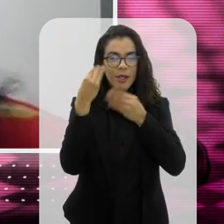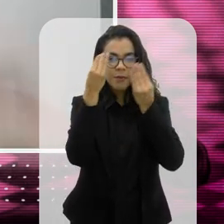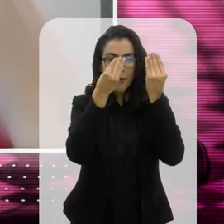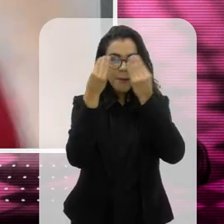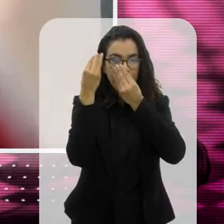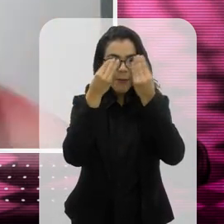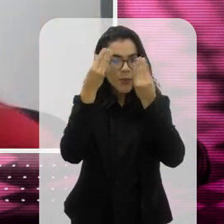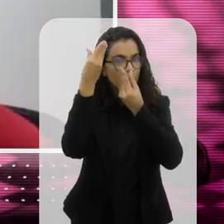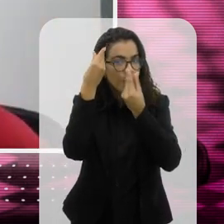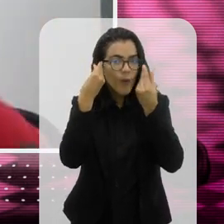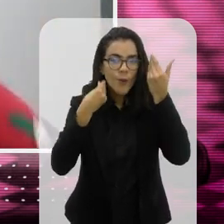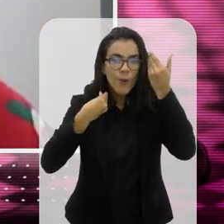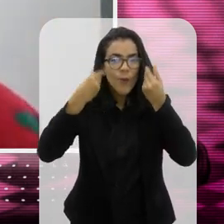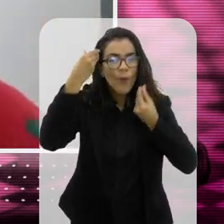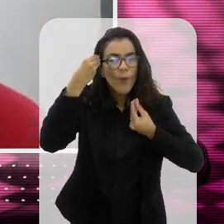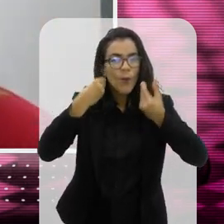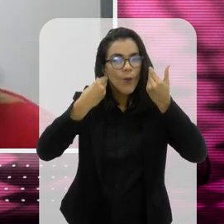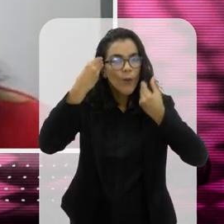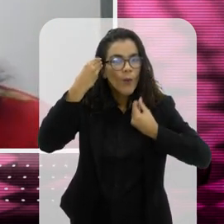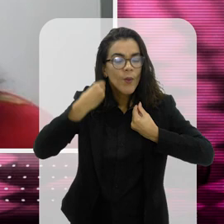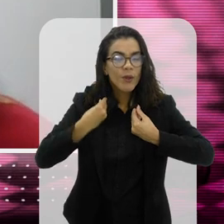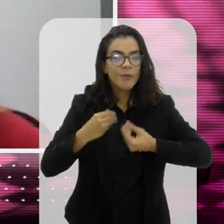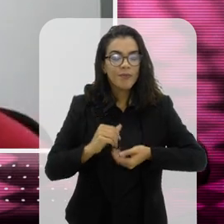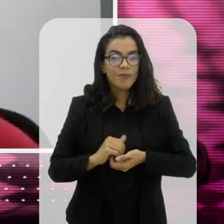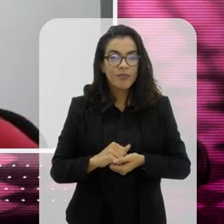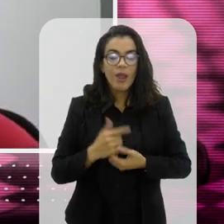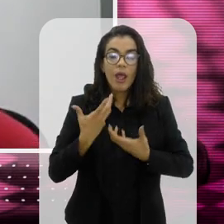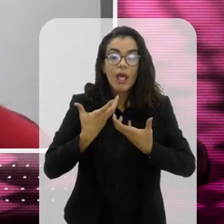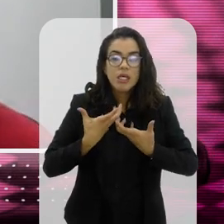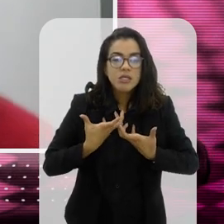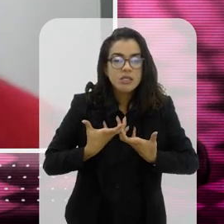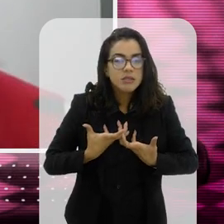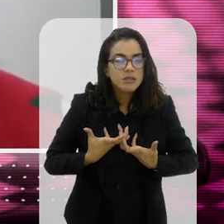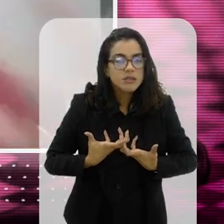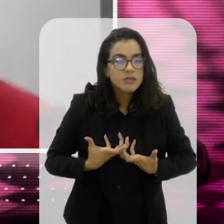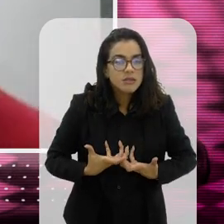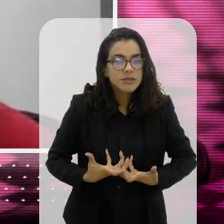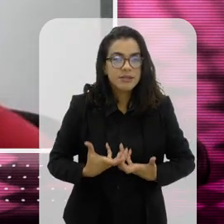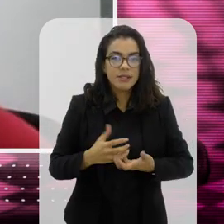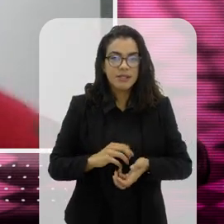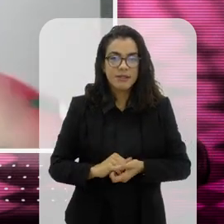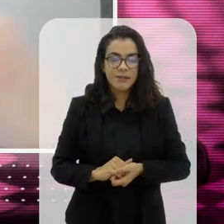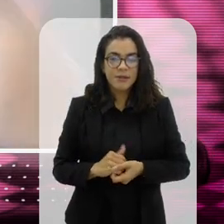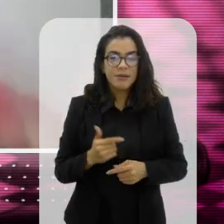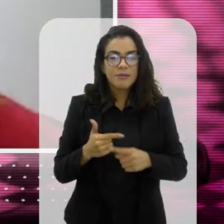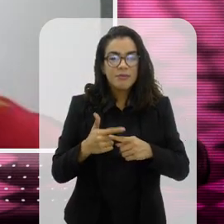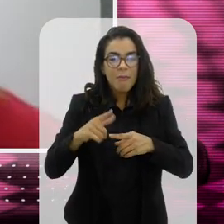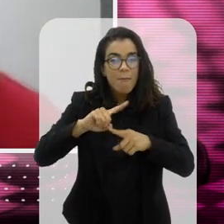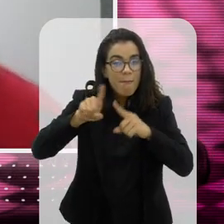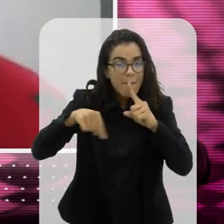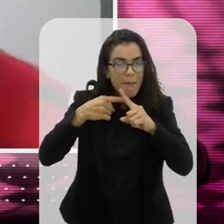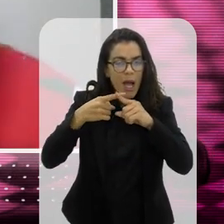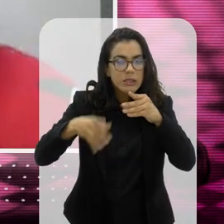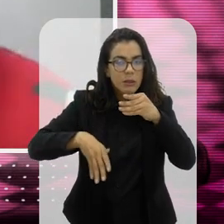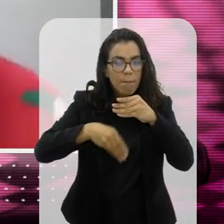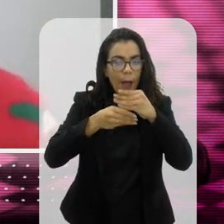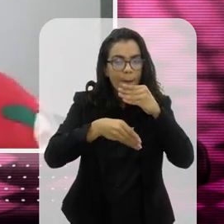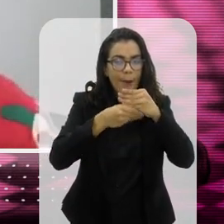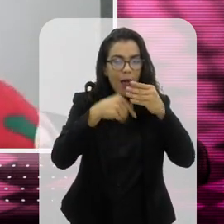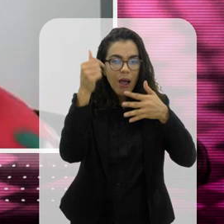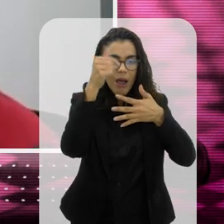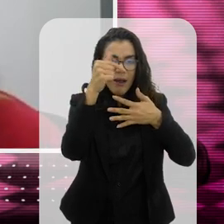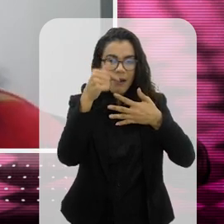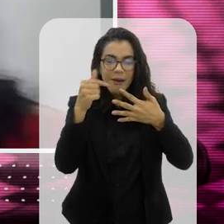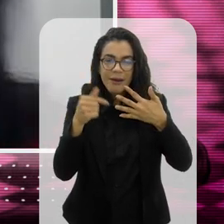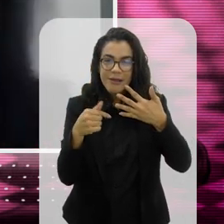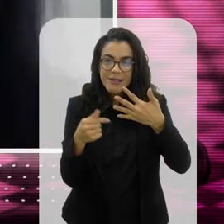unha feita, precisa estar com a maquiagem feita, o cabelo tem que estar arrumado. E isso exaure, isso cansa, porque junta com todos